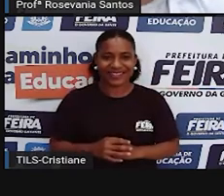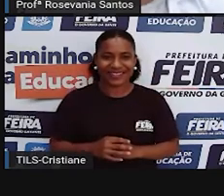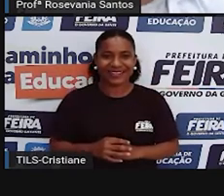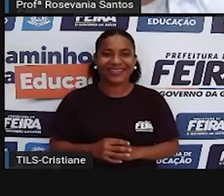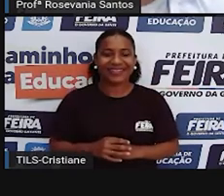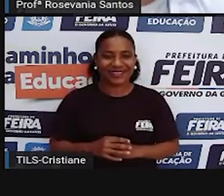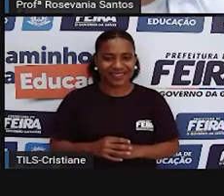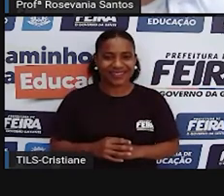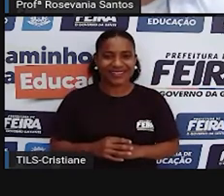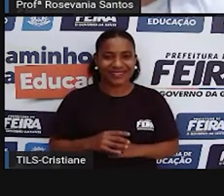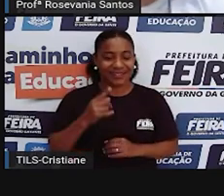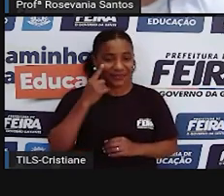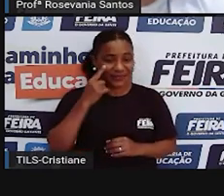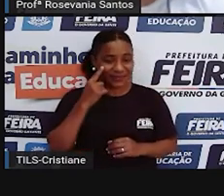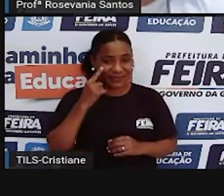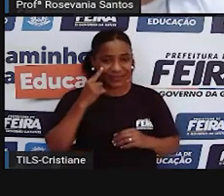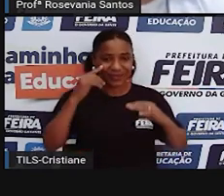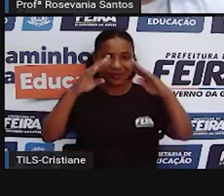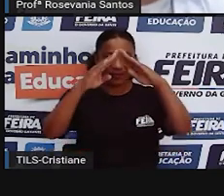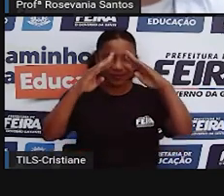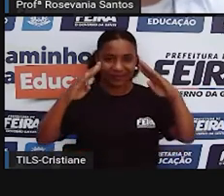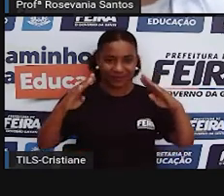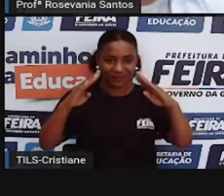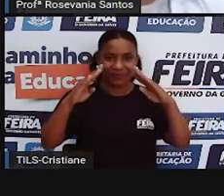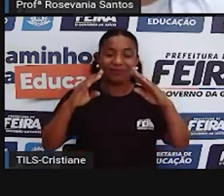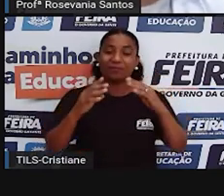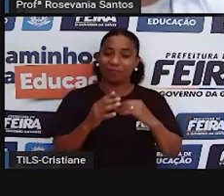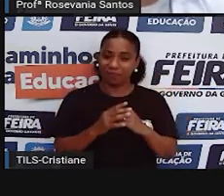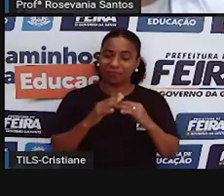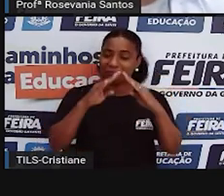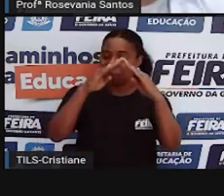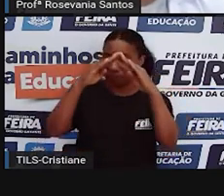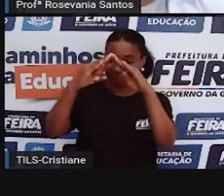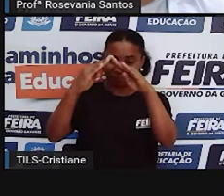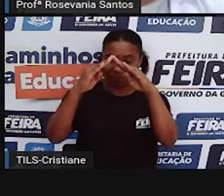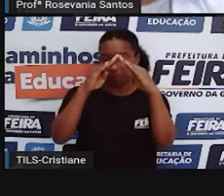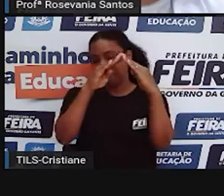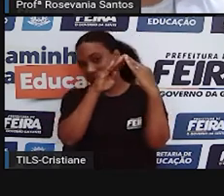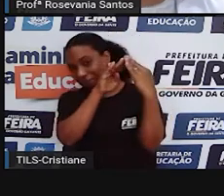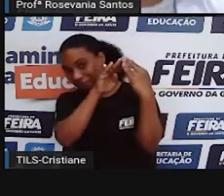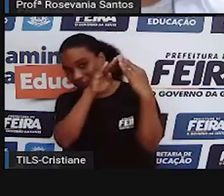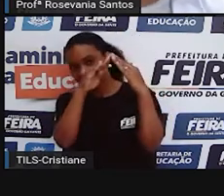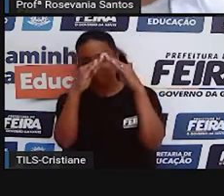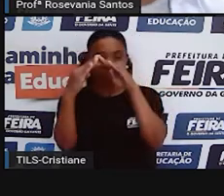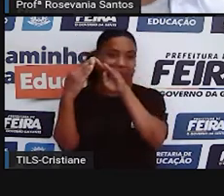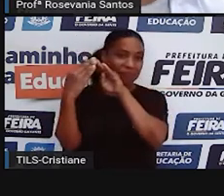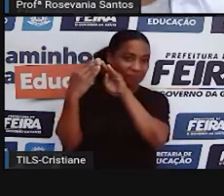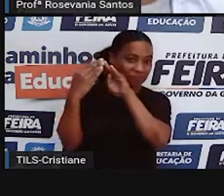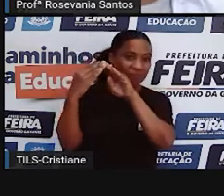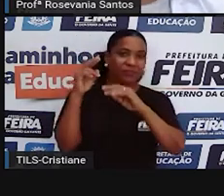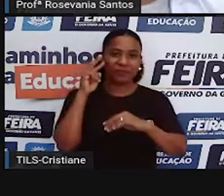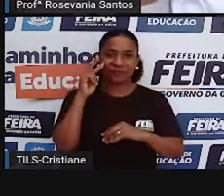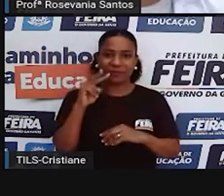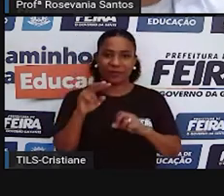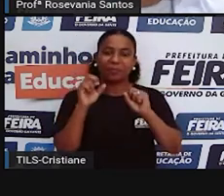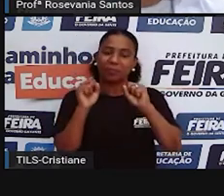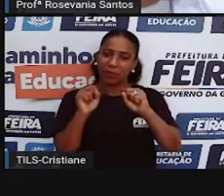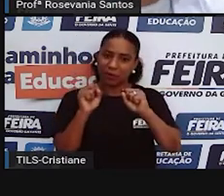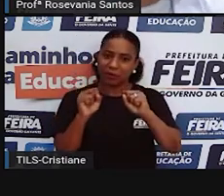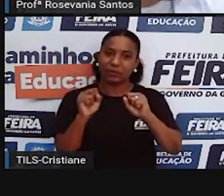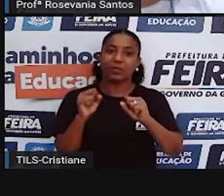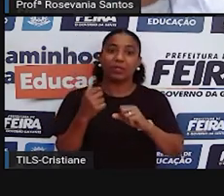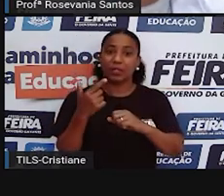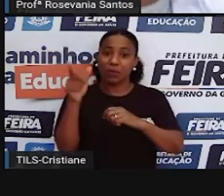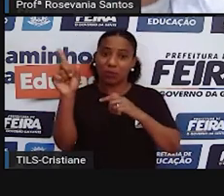aspectos tridimensionais que as maquetes têm. Mas também nós temos maquetes bem mais elaboradas, né? Maquetes bem